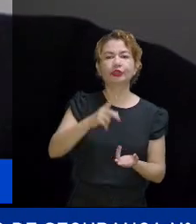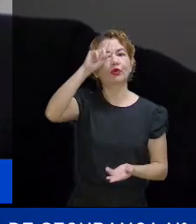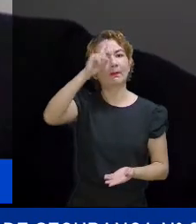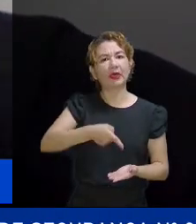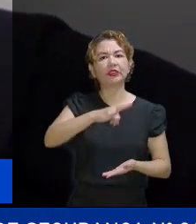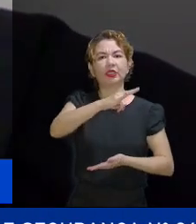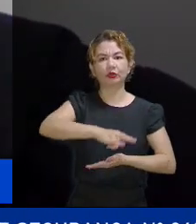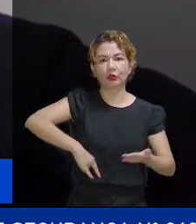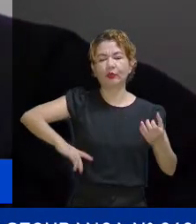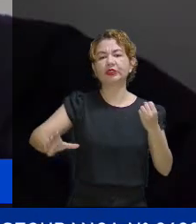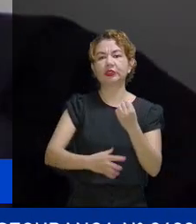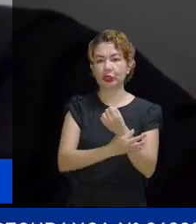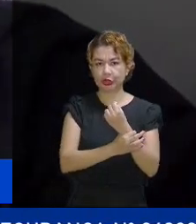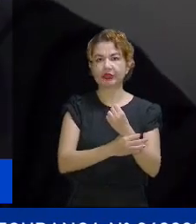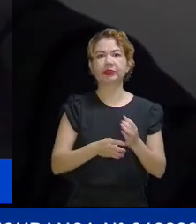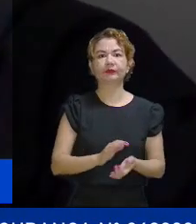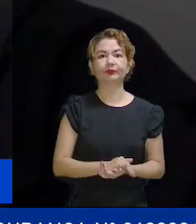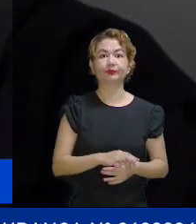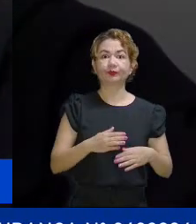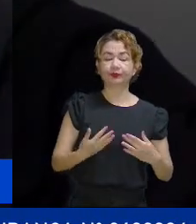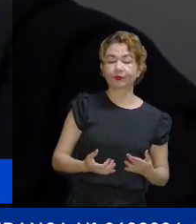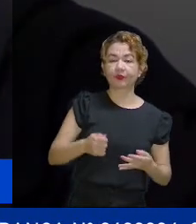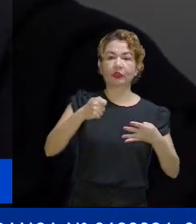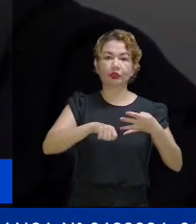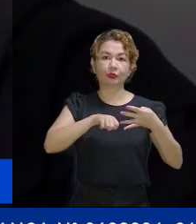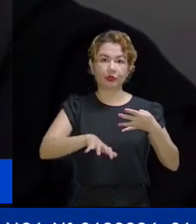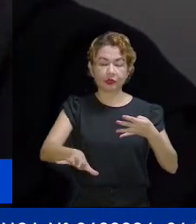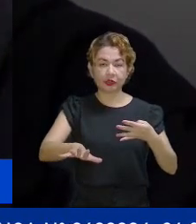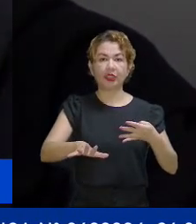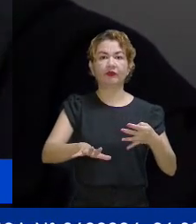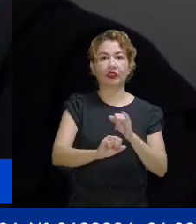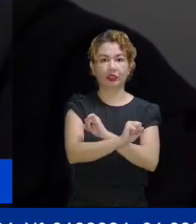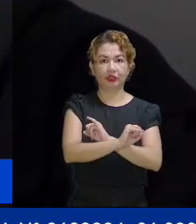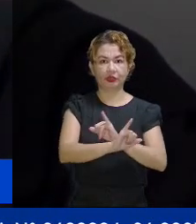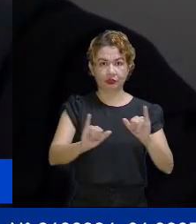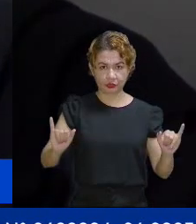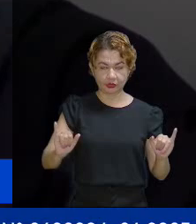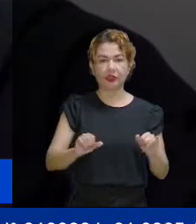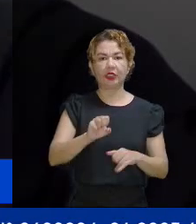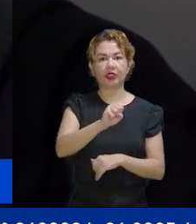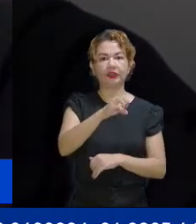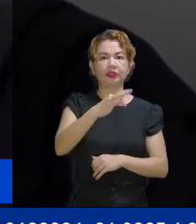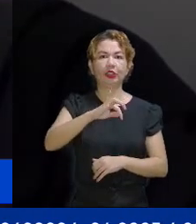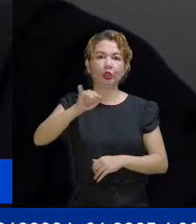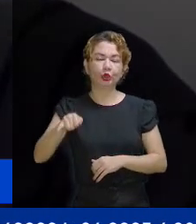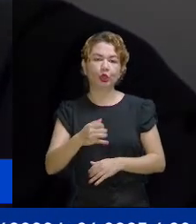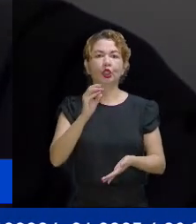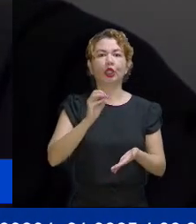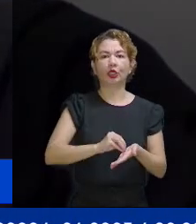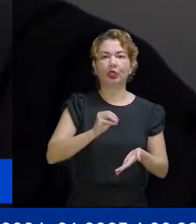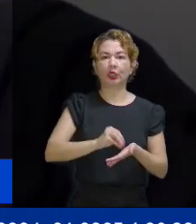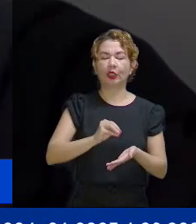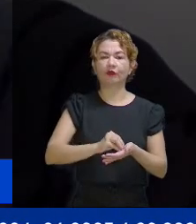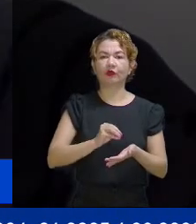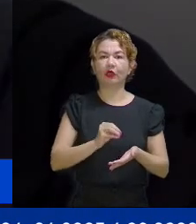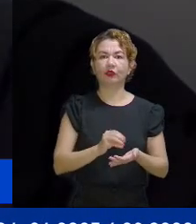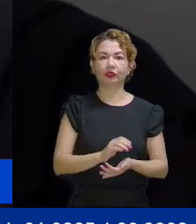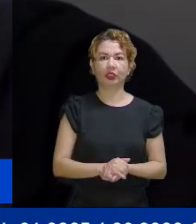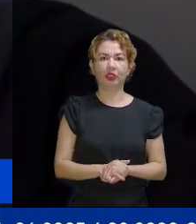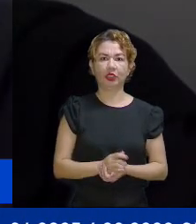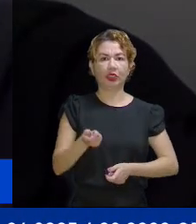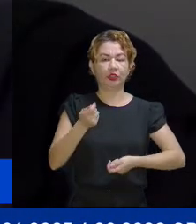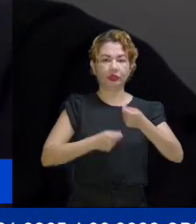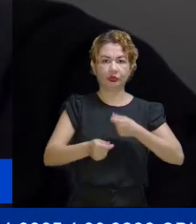especial. A jurisprudência é pacífica nesse sentido. O STJ já decidiu que a ausência de esgotamento da